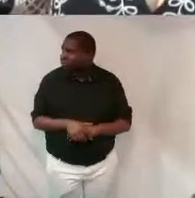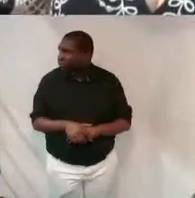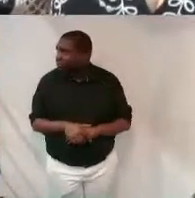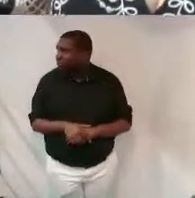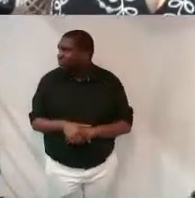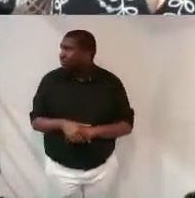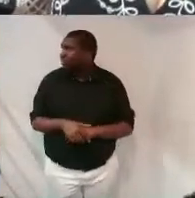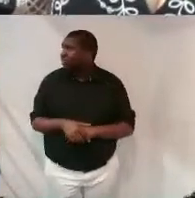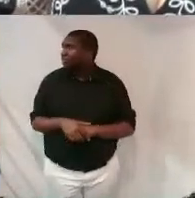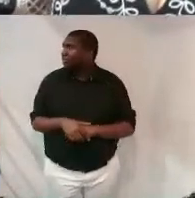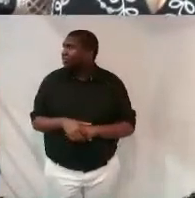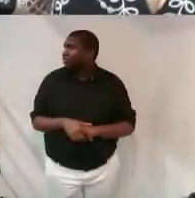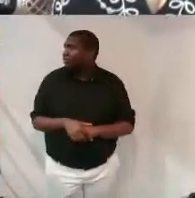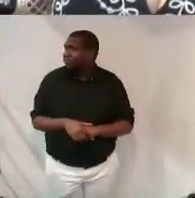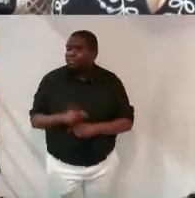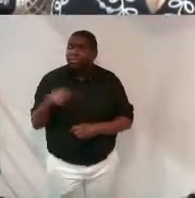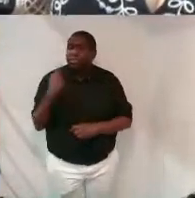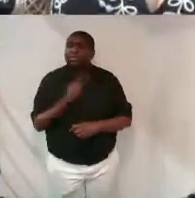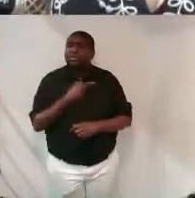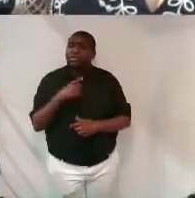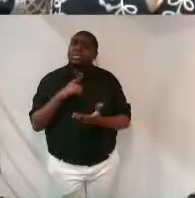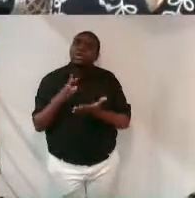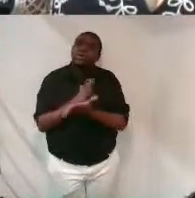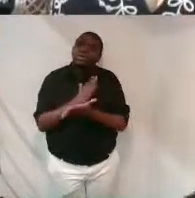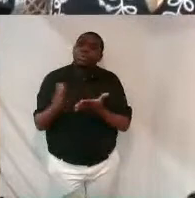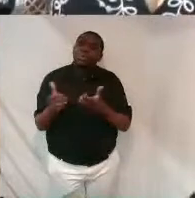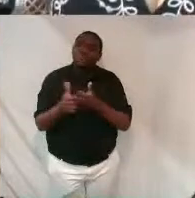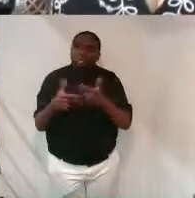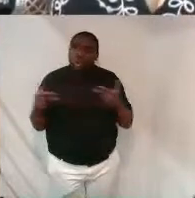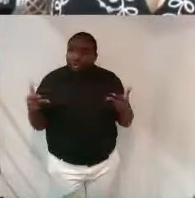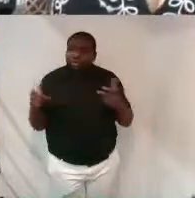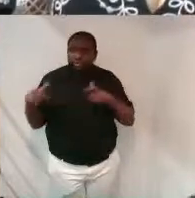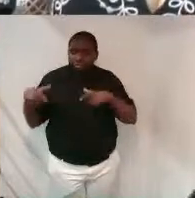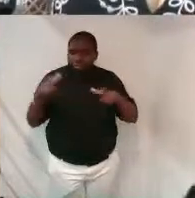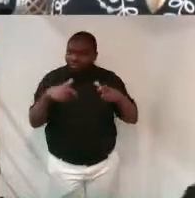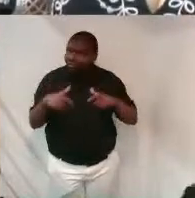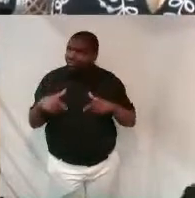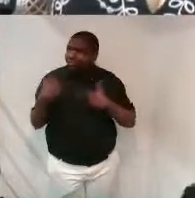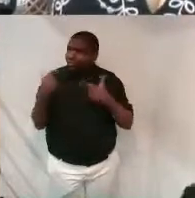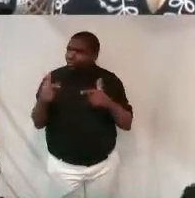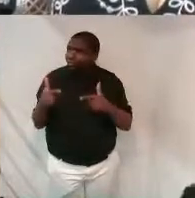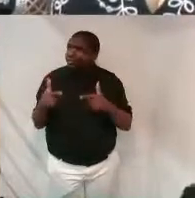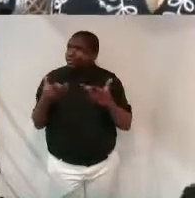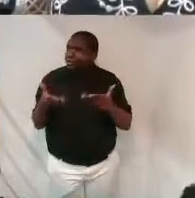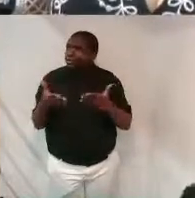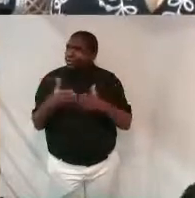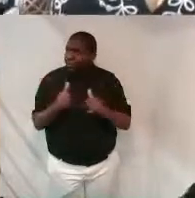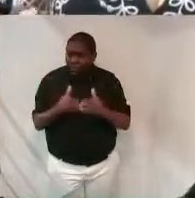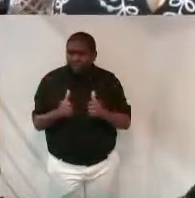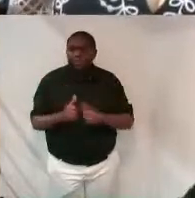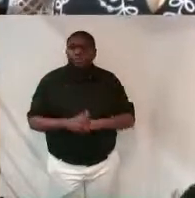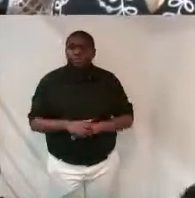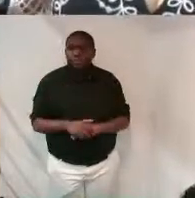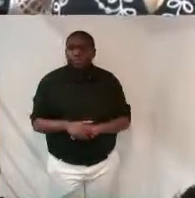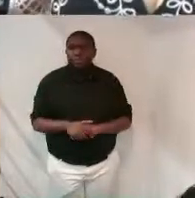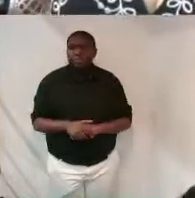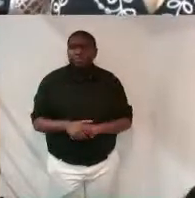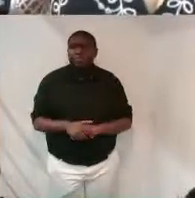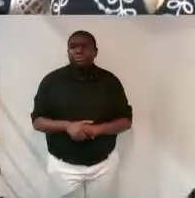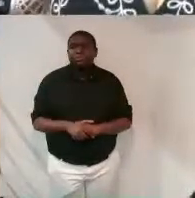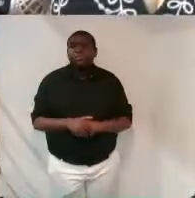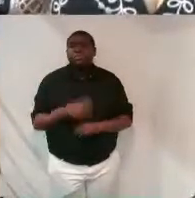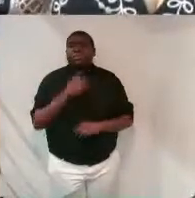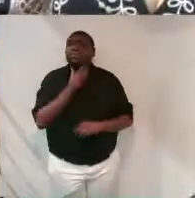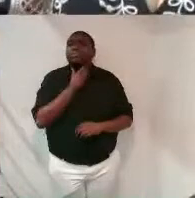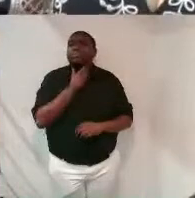regulação inadequada, nós temos algumas exigências, agências reguladoras que não atendem a esses requisitos relacionados à independência